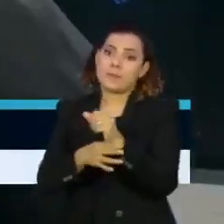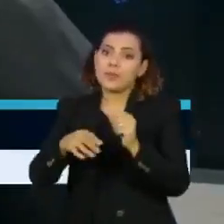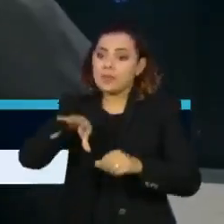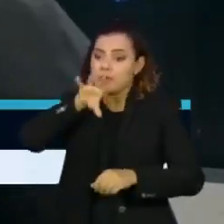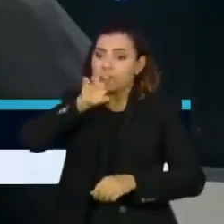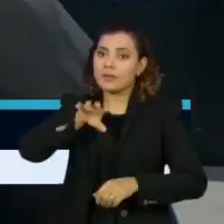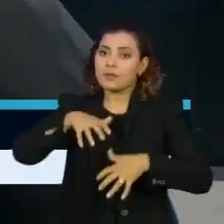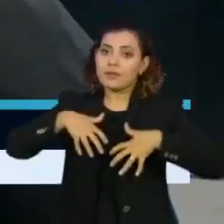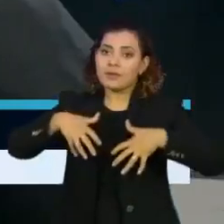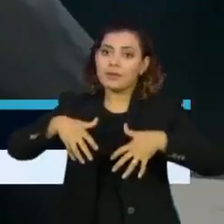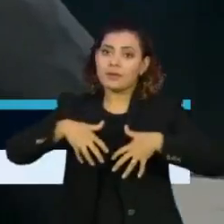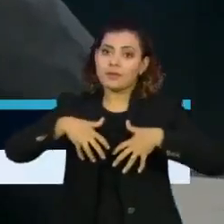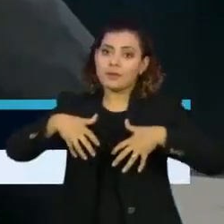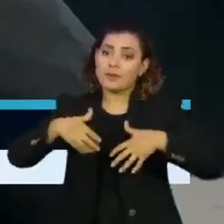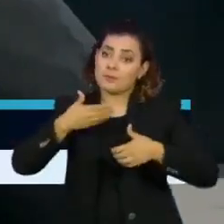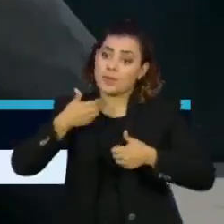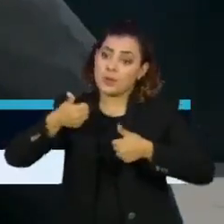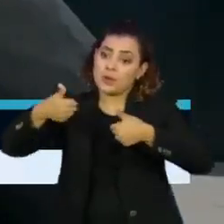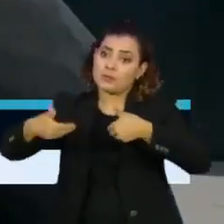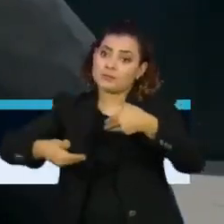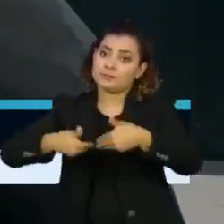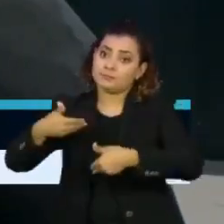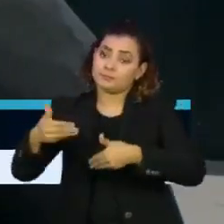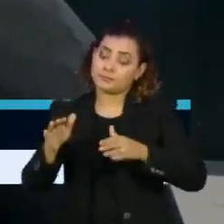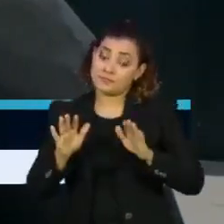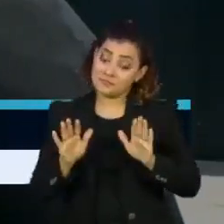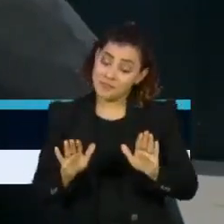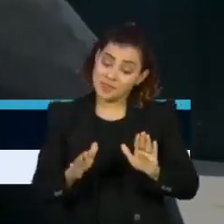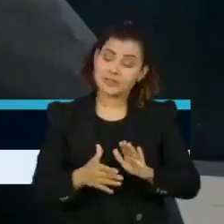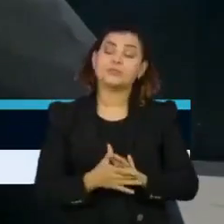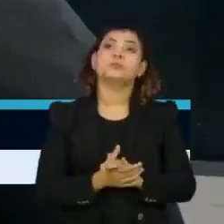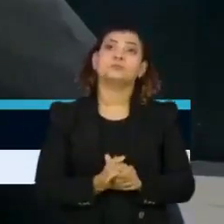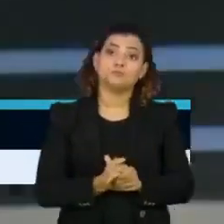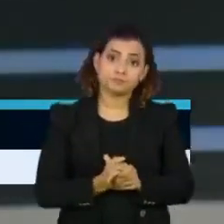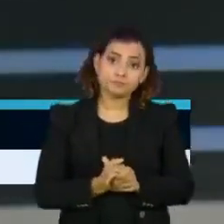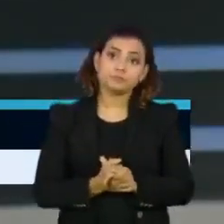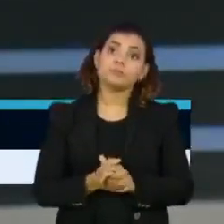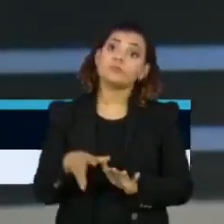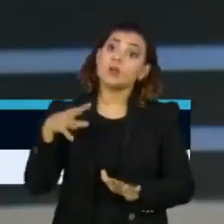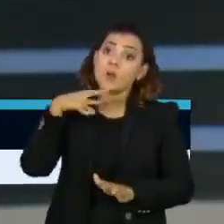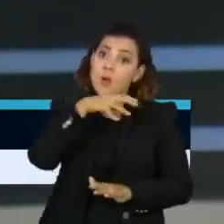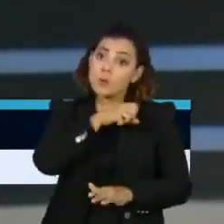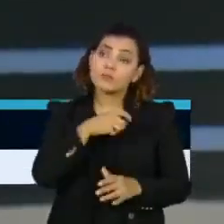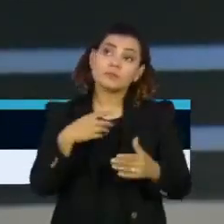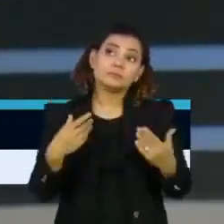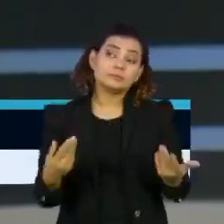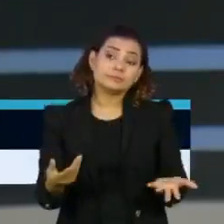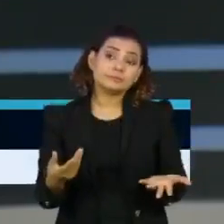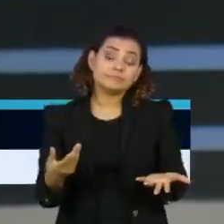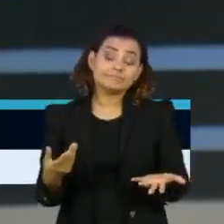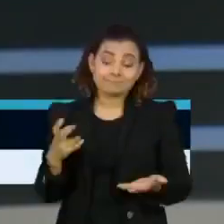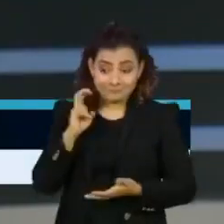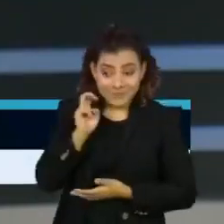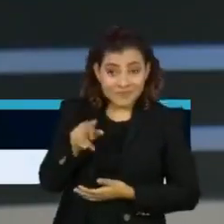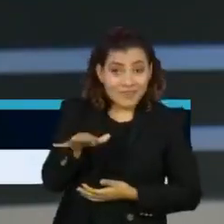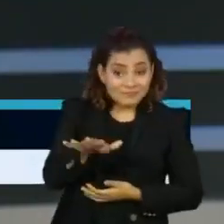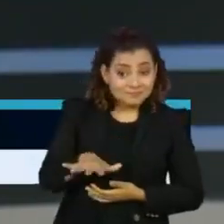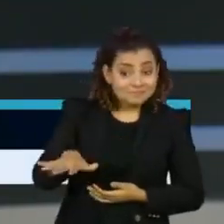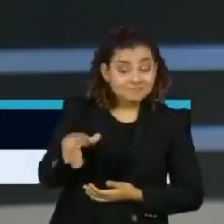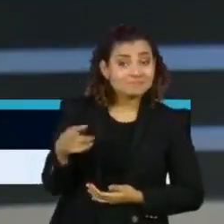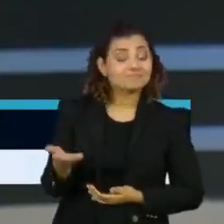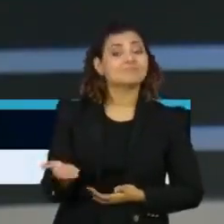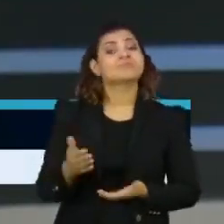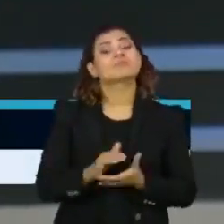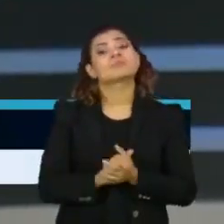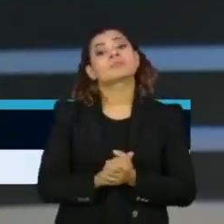e aos poucos melhorando mas é claro que um quadro como esse você depende